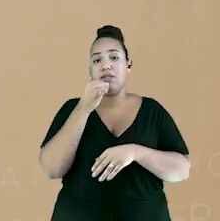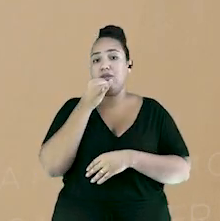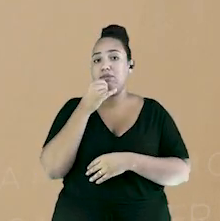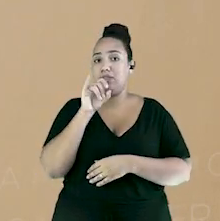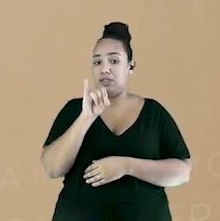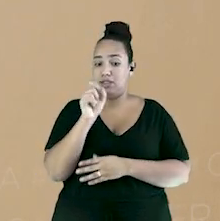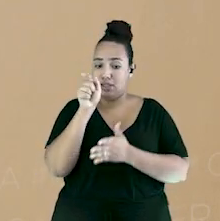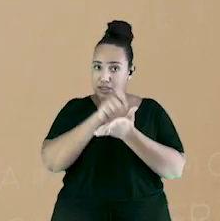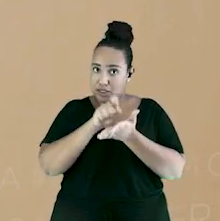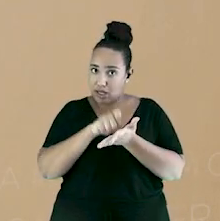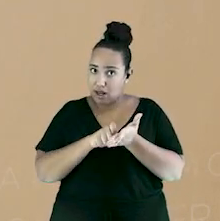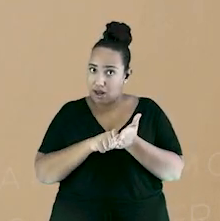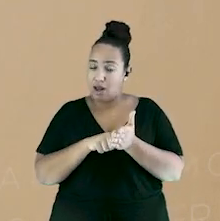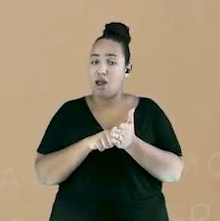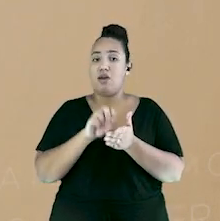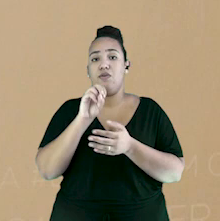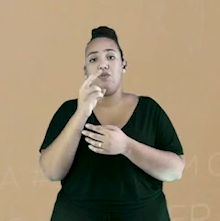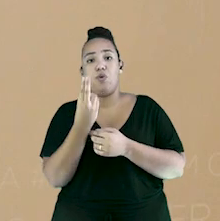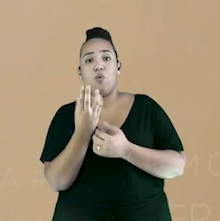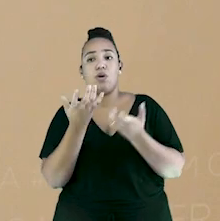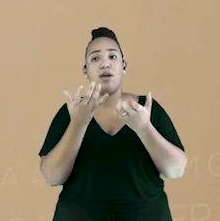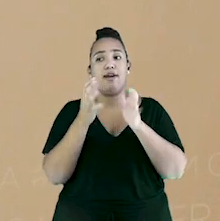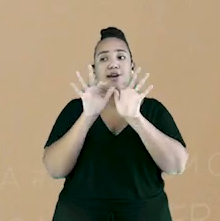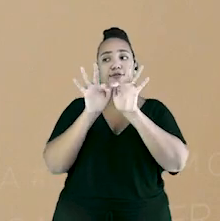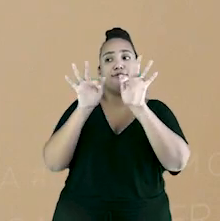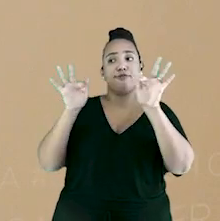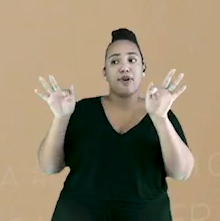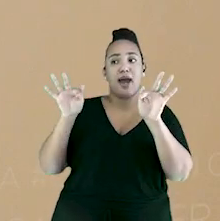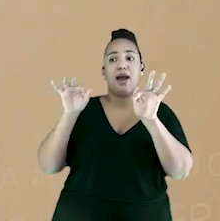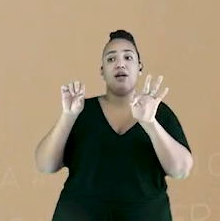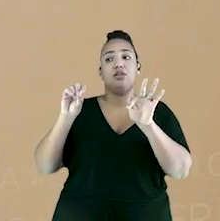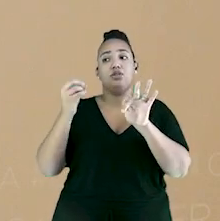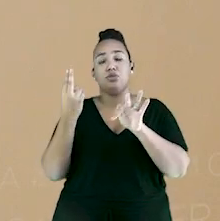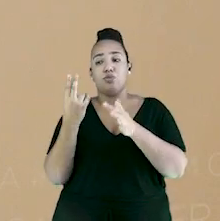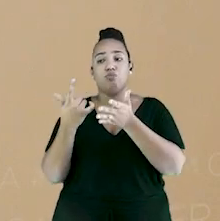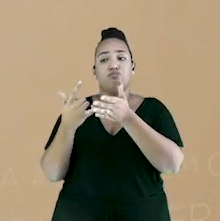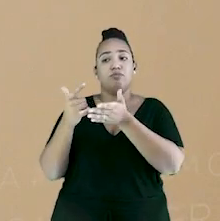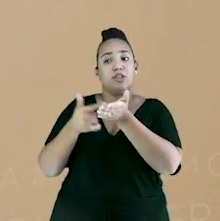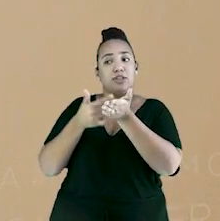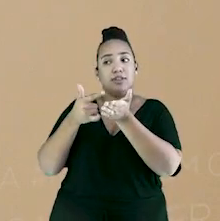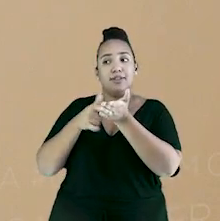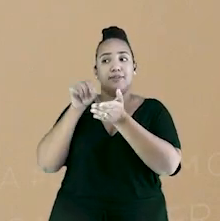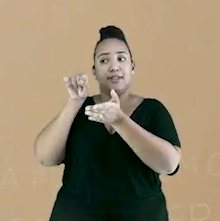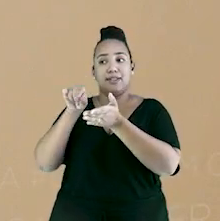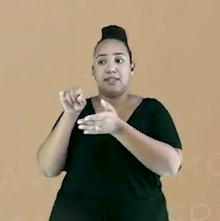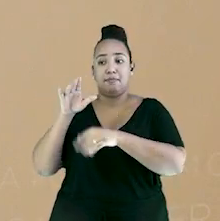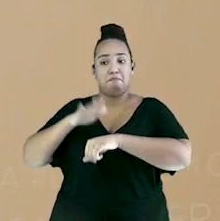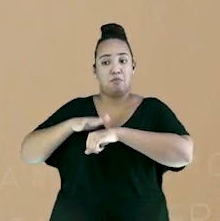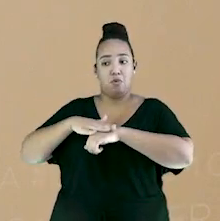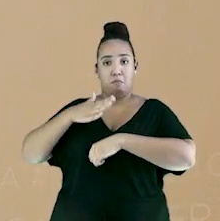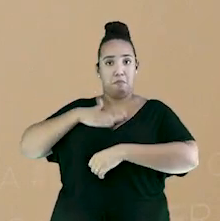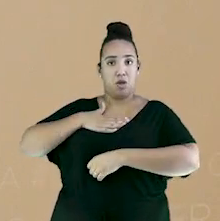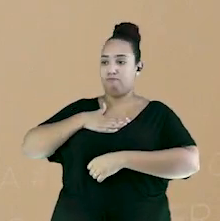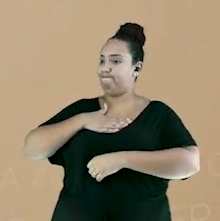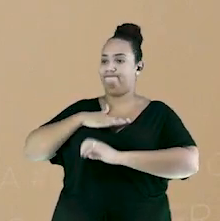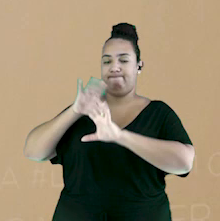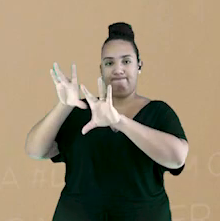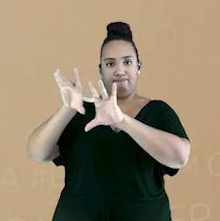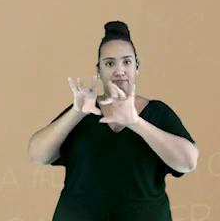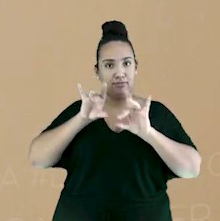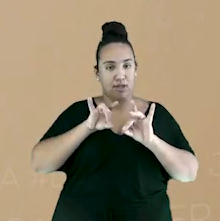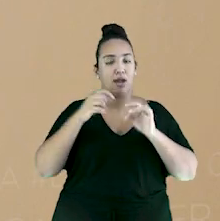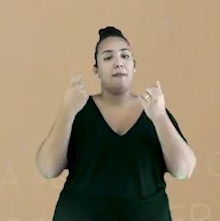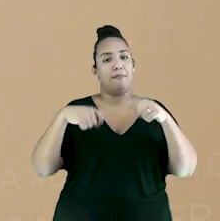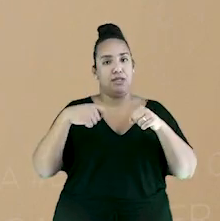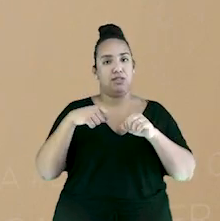trabalho e quisermos inserir alguma obra, frase ou trecho que não nos pertence, é muito importante acrescentarmos a quem aquela